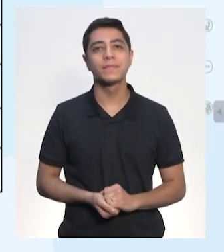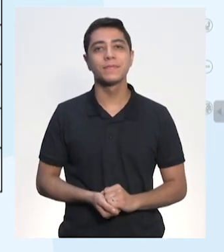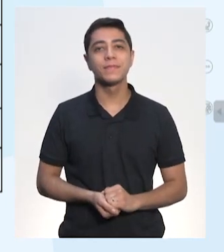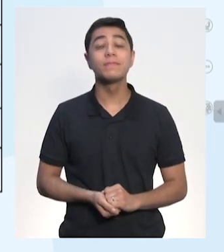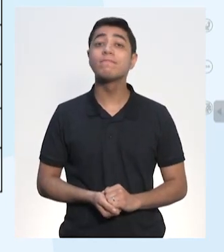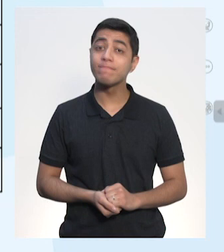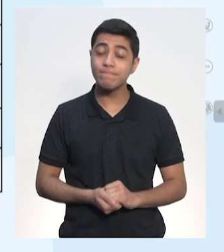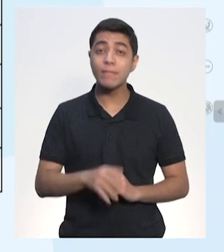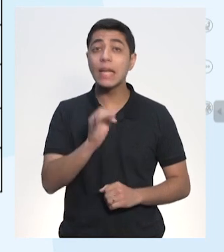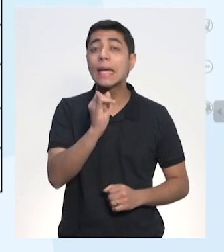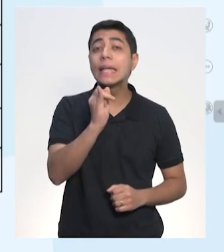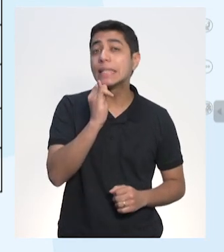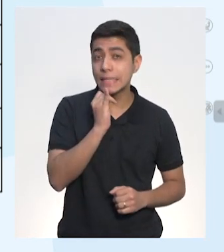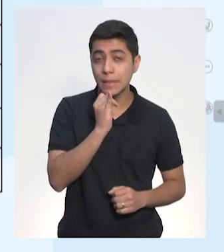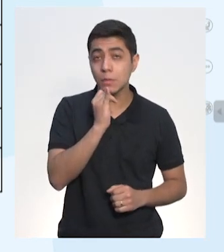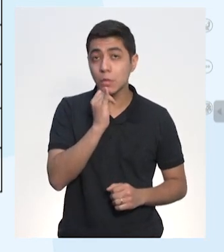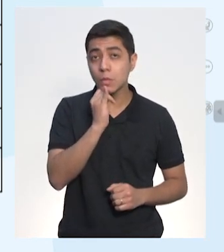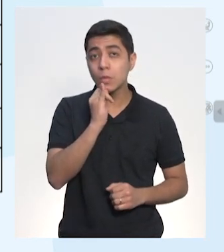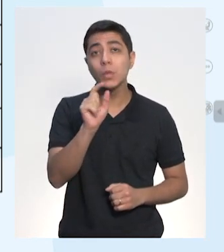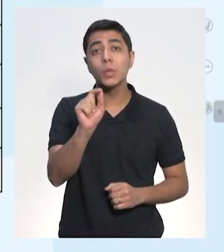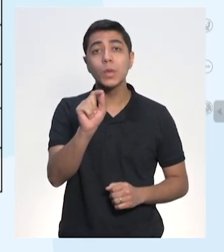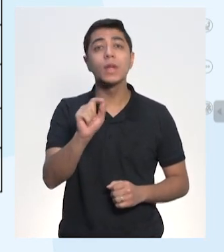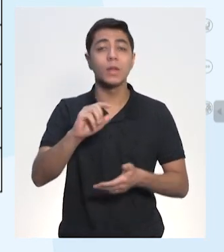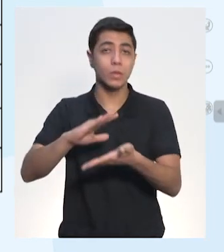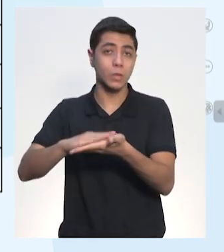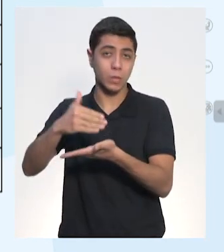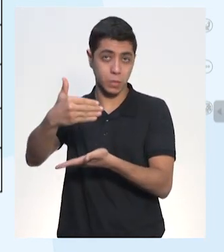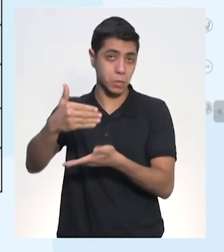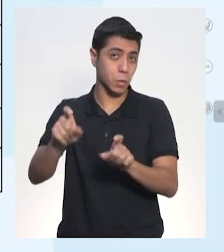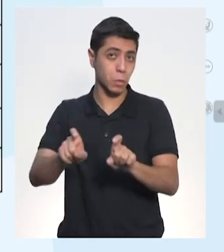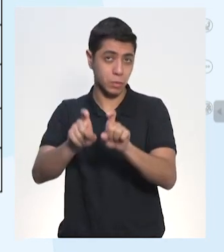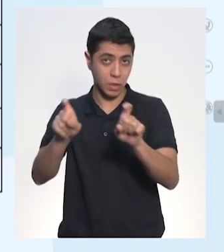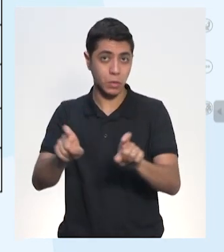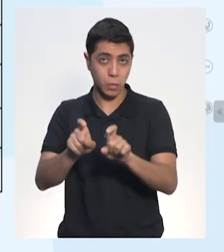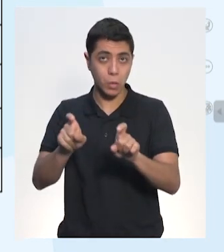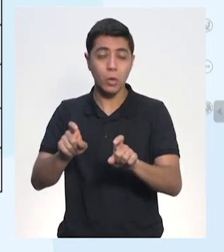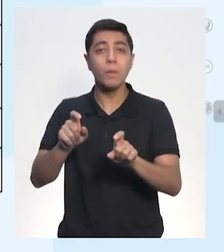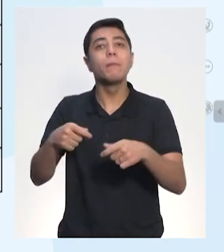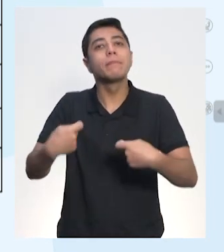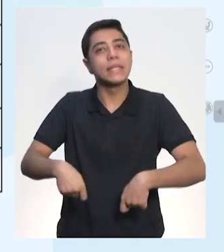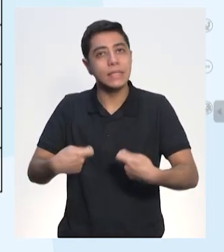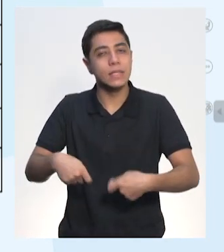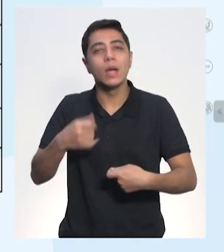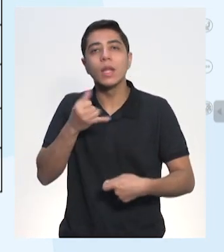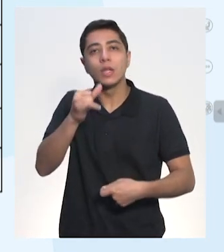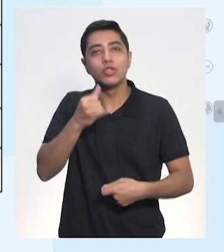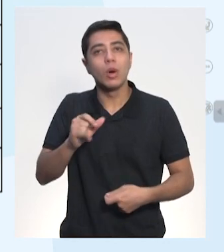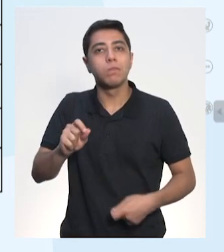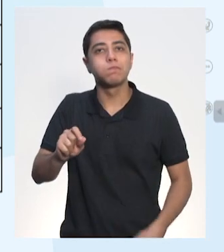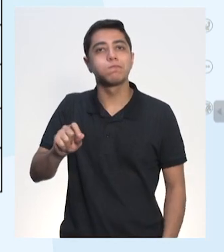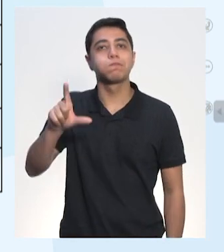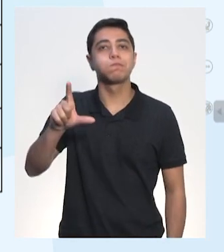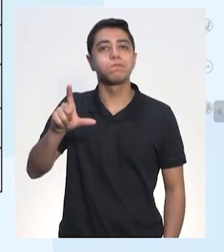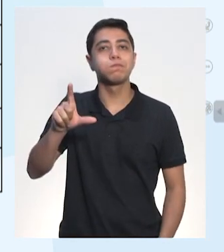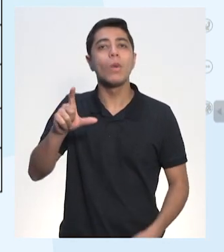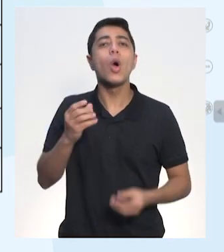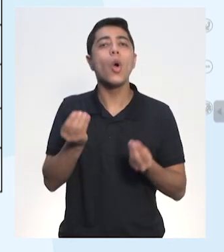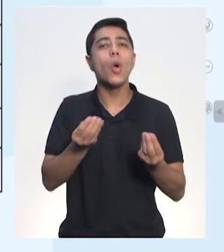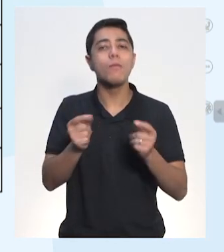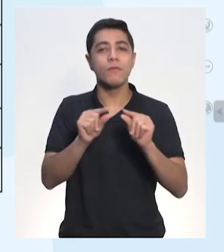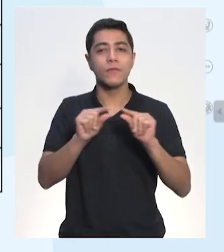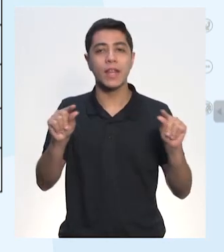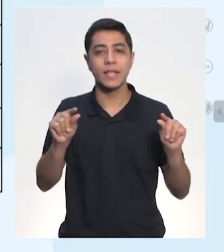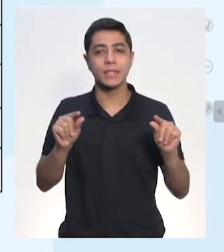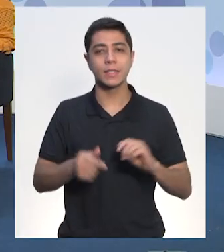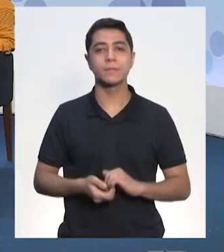só precisasse recarregar o computador. Como é que a gente faria essa frase, Antônia? Se eu precisasse só recarregar? Eu quero